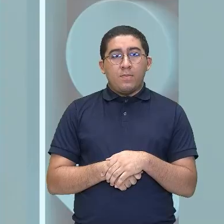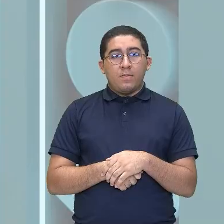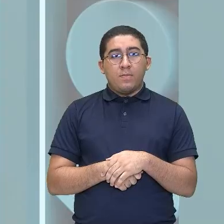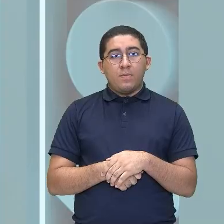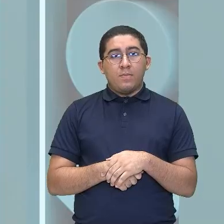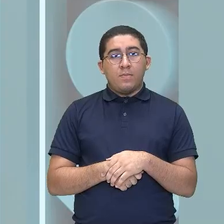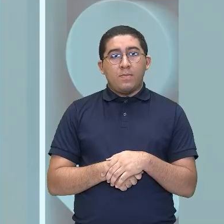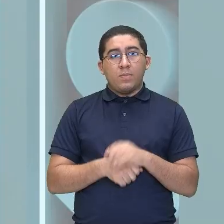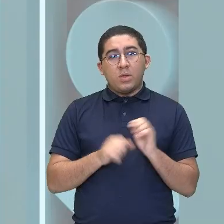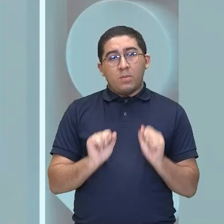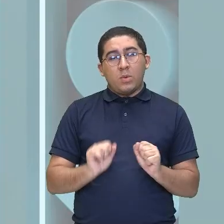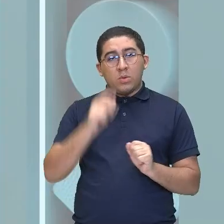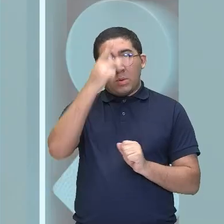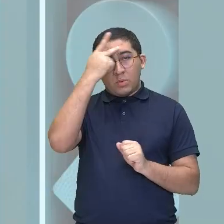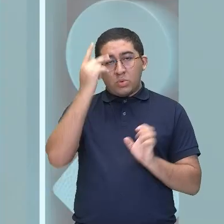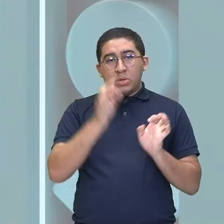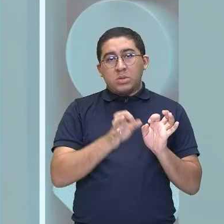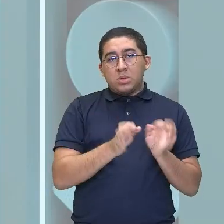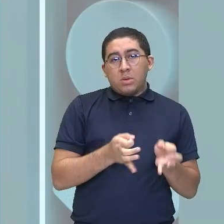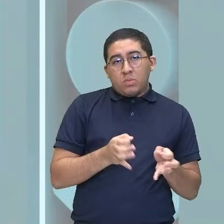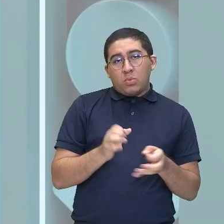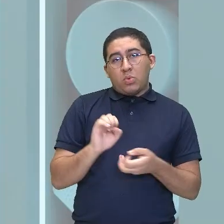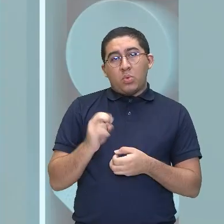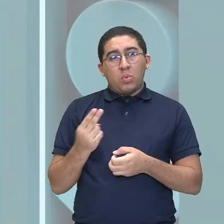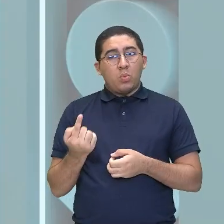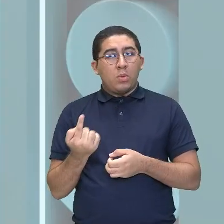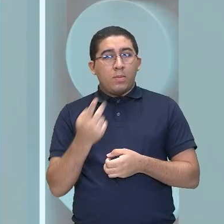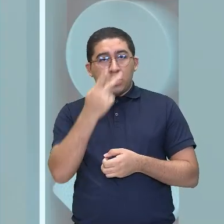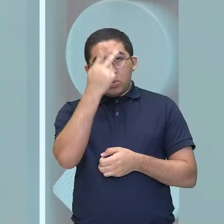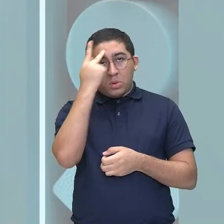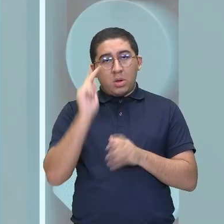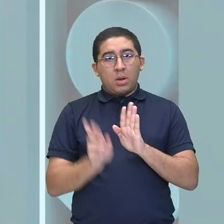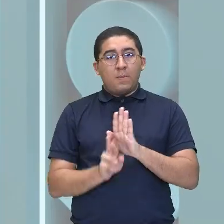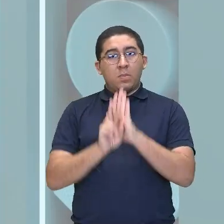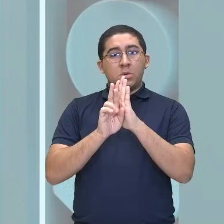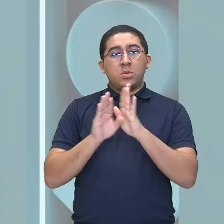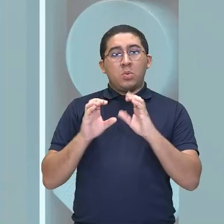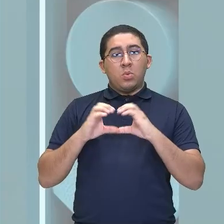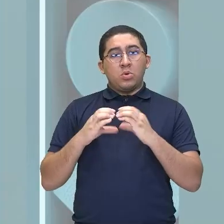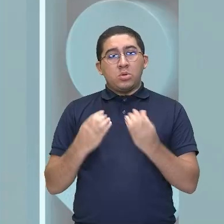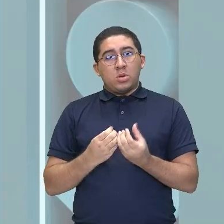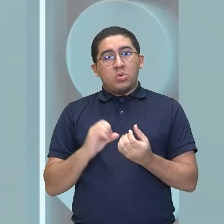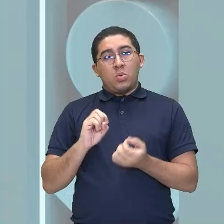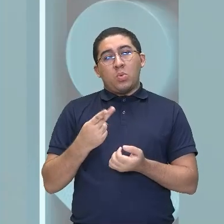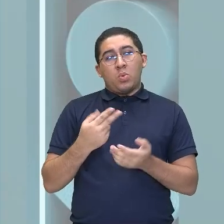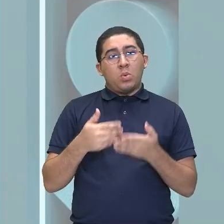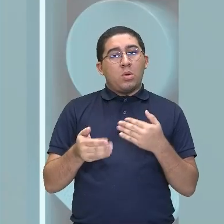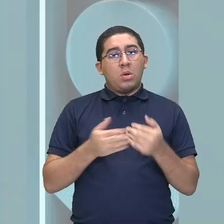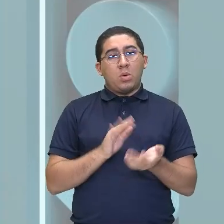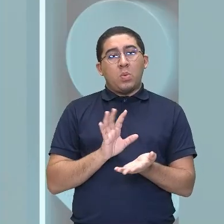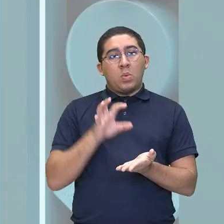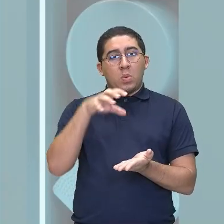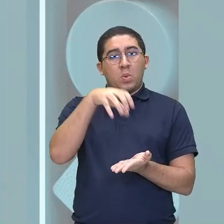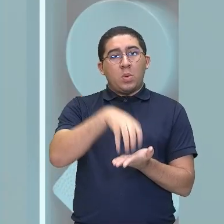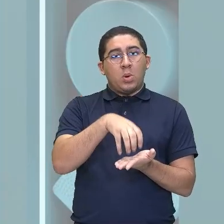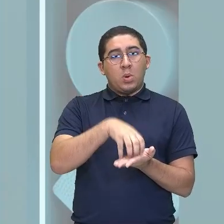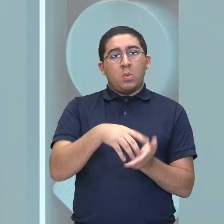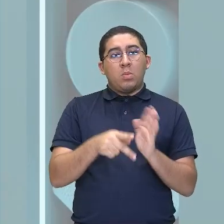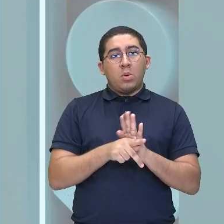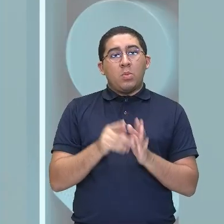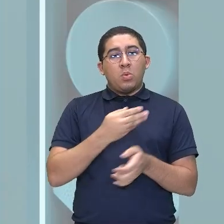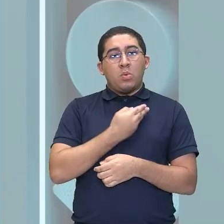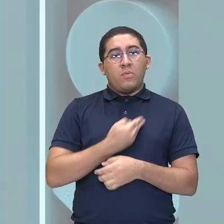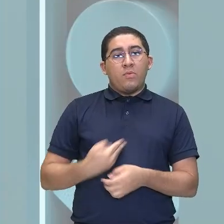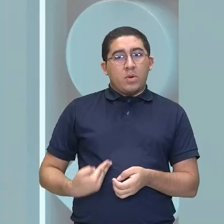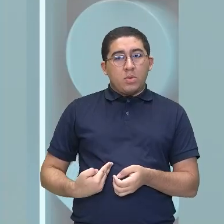da comunidade ou pode ser uma pessoa que represente a comunidade ou qualquer um órgão do governo